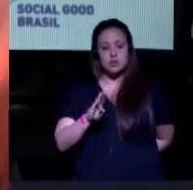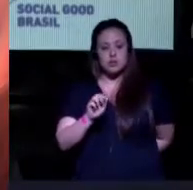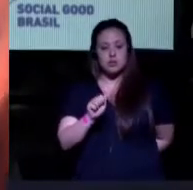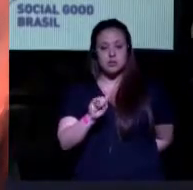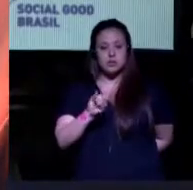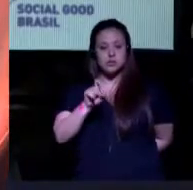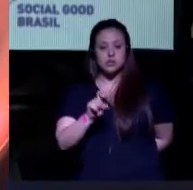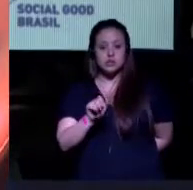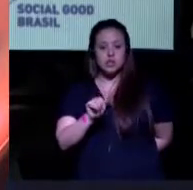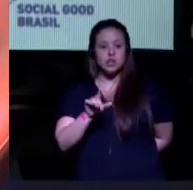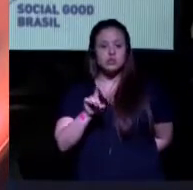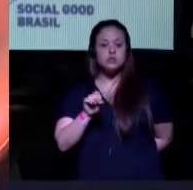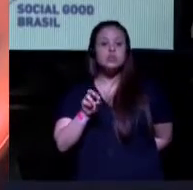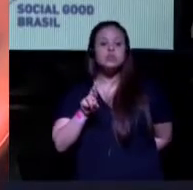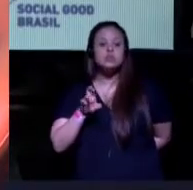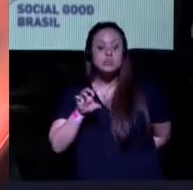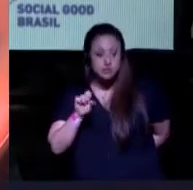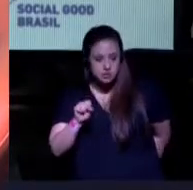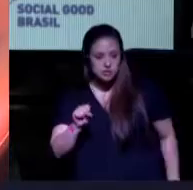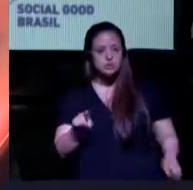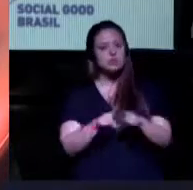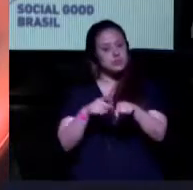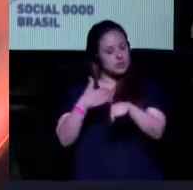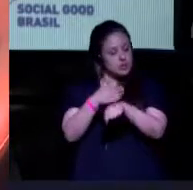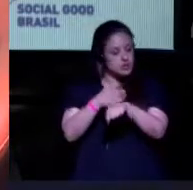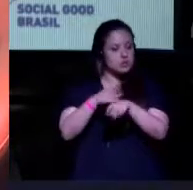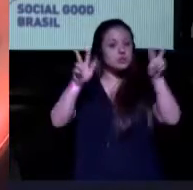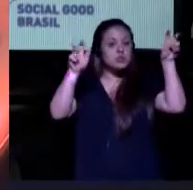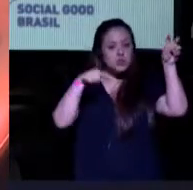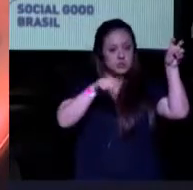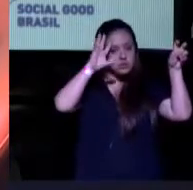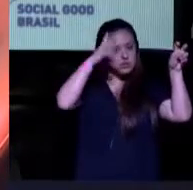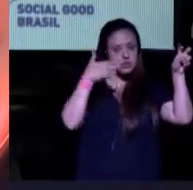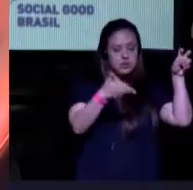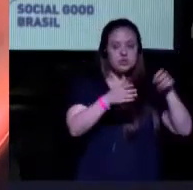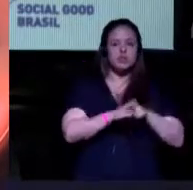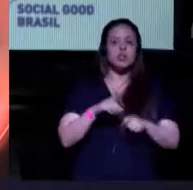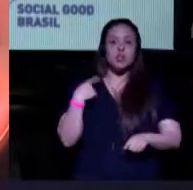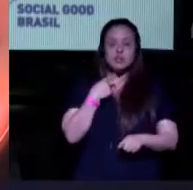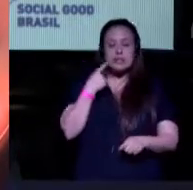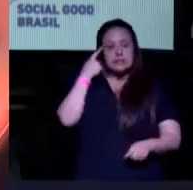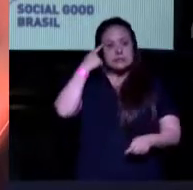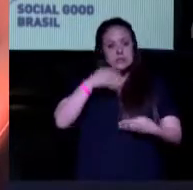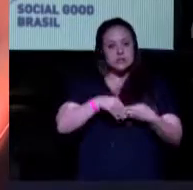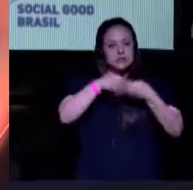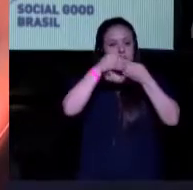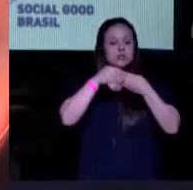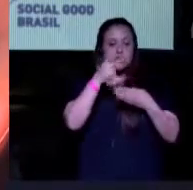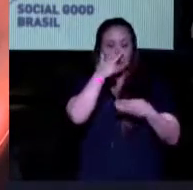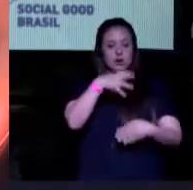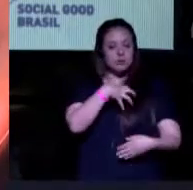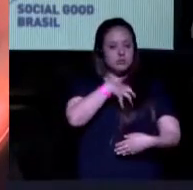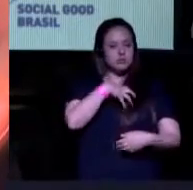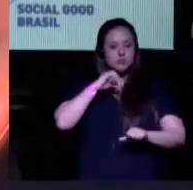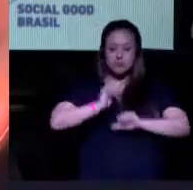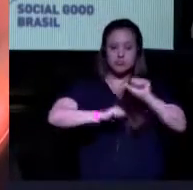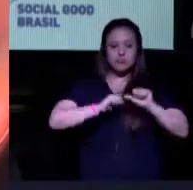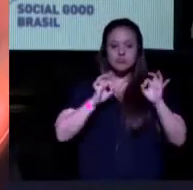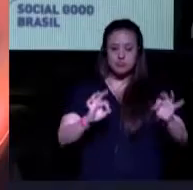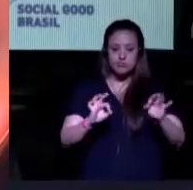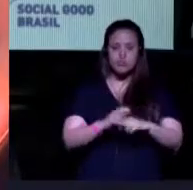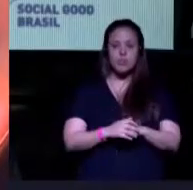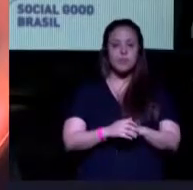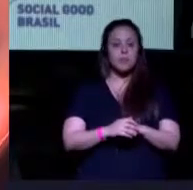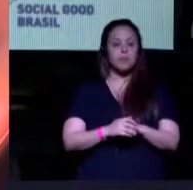que nós precisamos fazer uma decisão bastante importante uma decisão que tem aí um impacto bastante grande sobre a we share